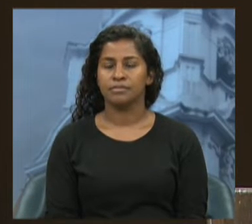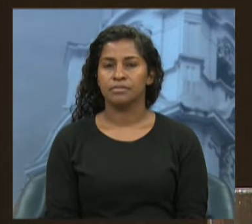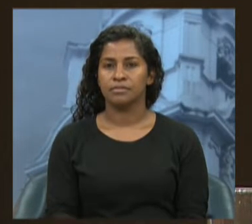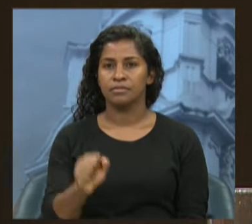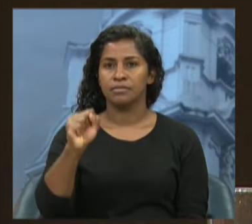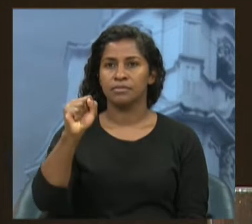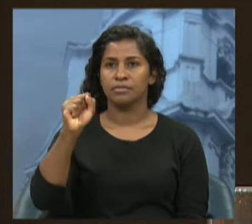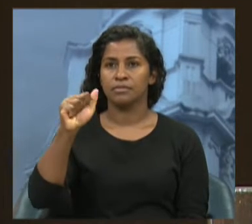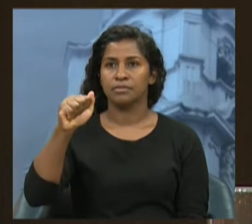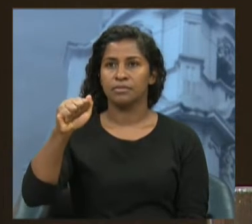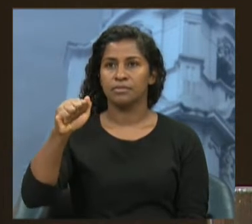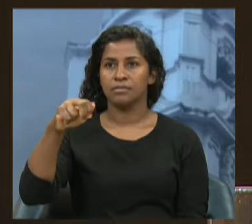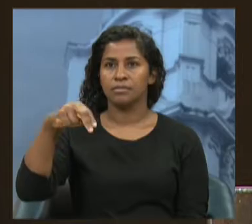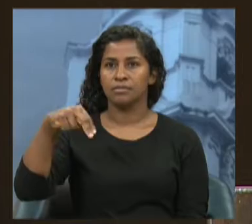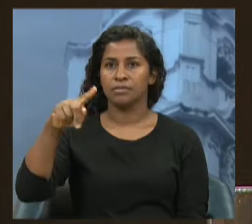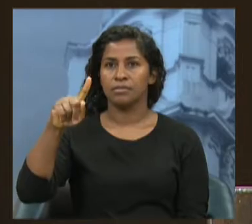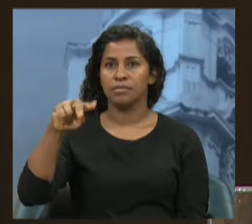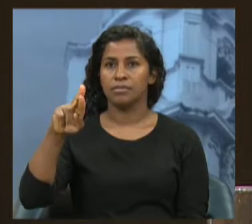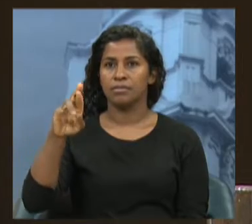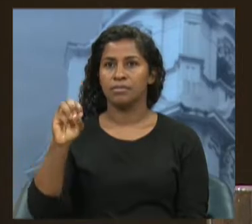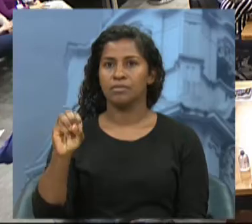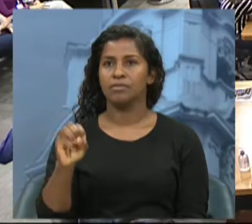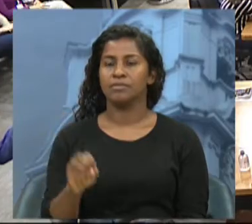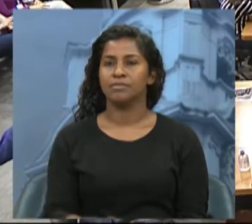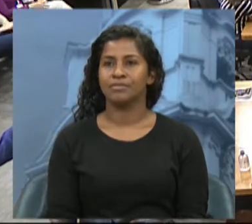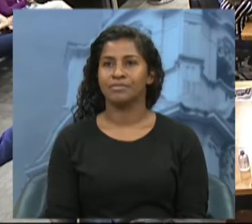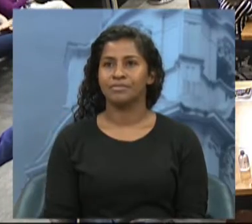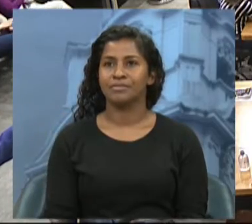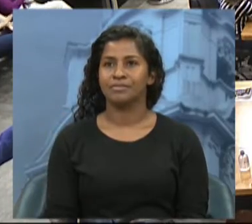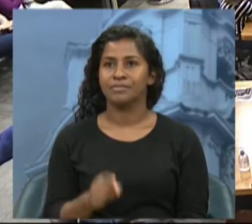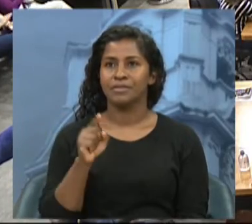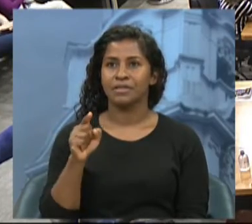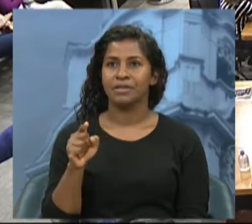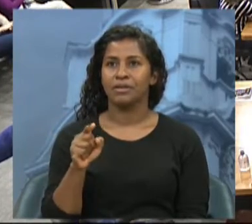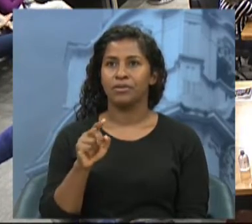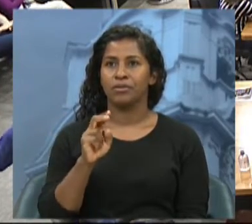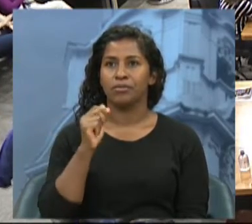Sandro. Ah, tá lá, Rosemary.